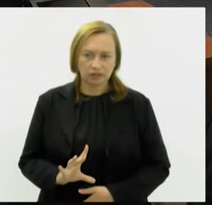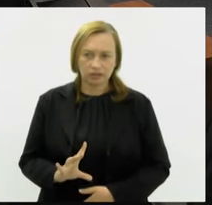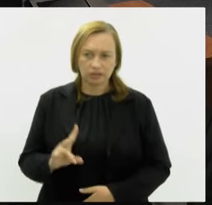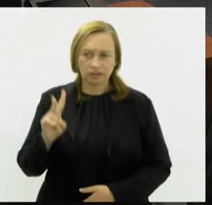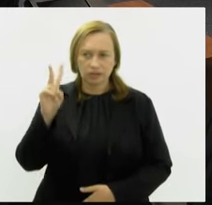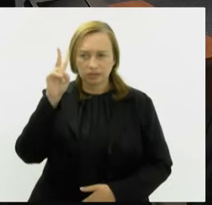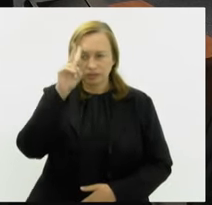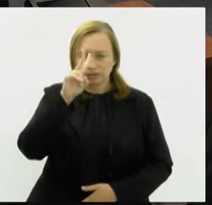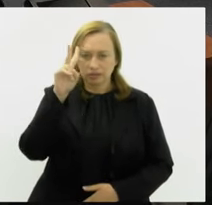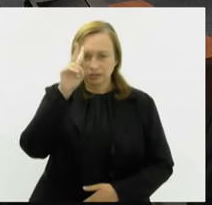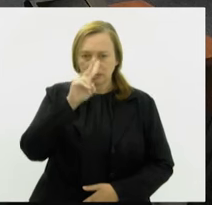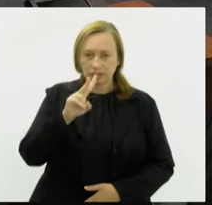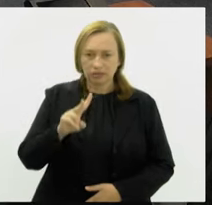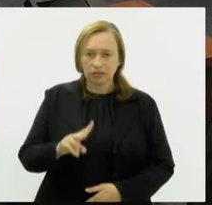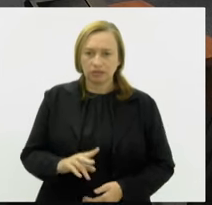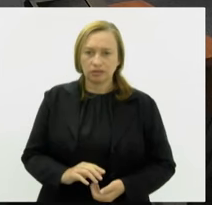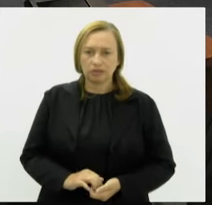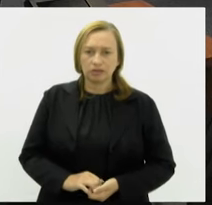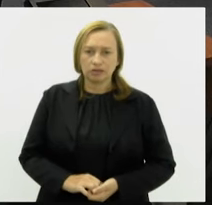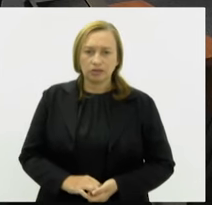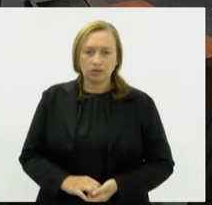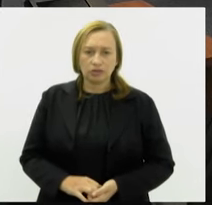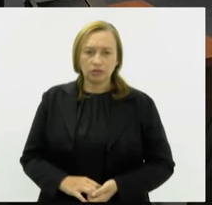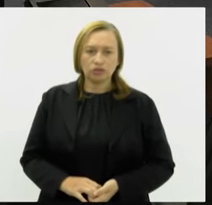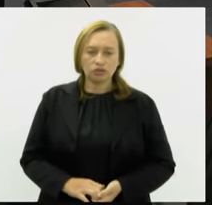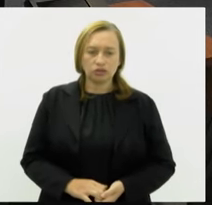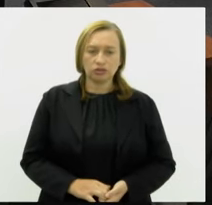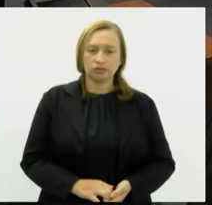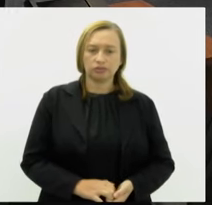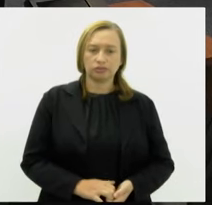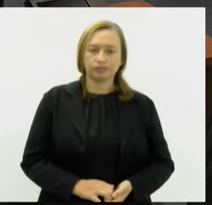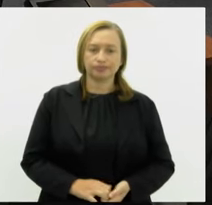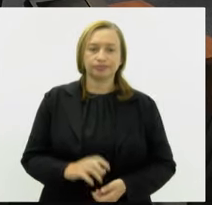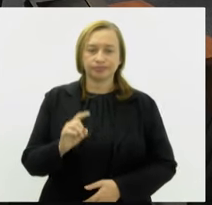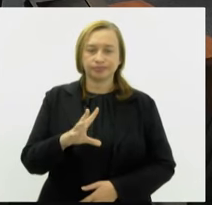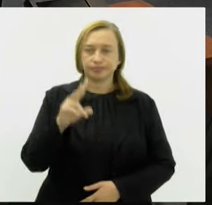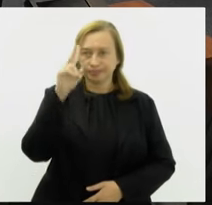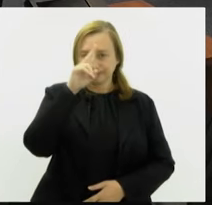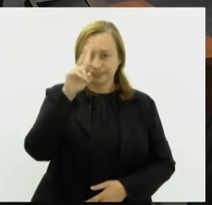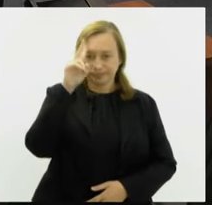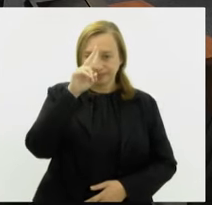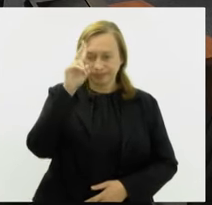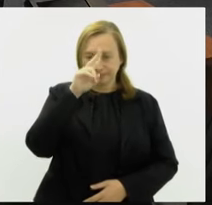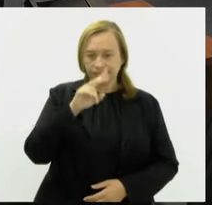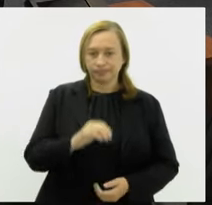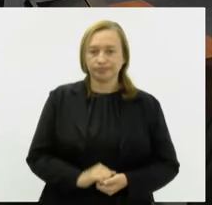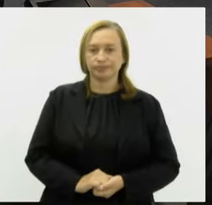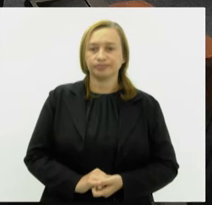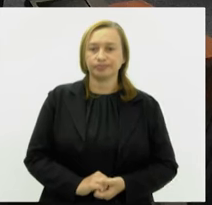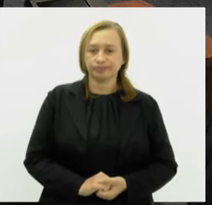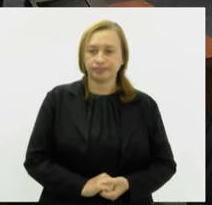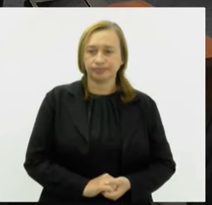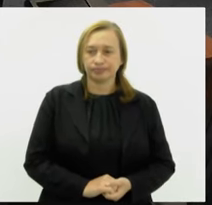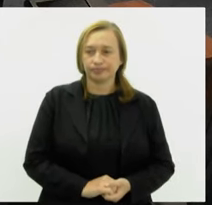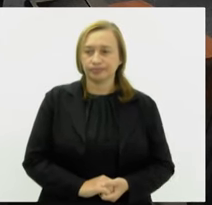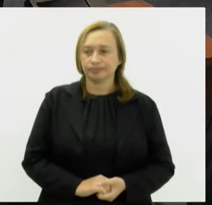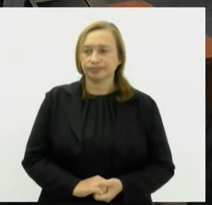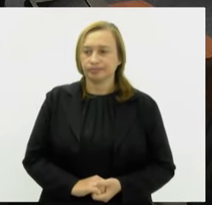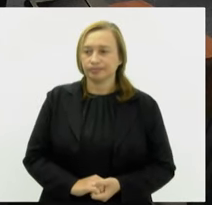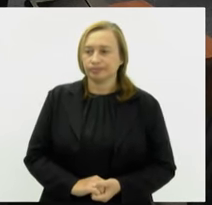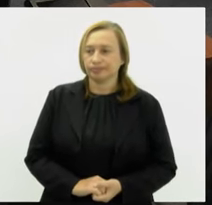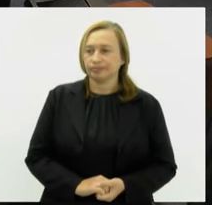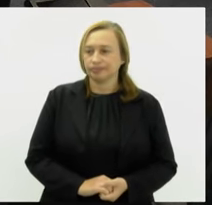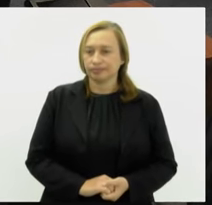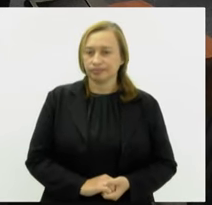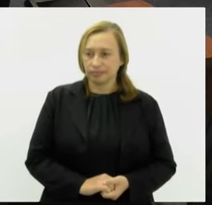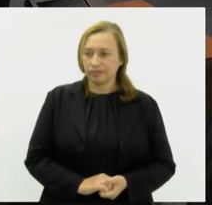da bancada do PT. Só para lembrar que o nosso acordo era nunca obstruir